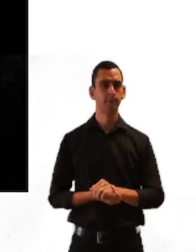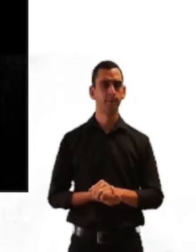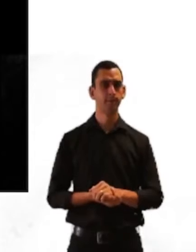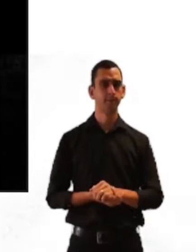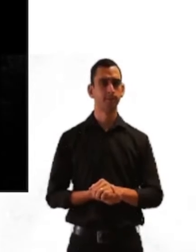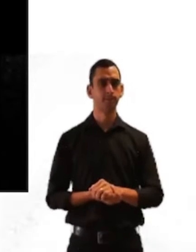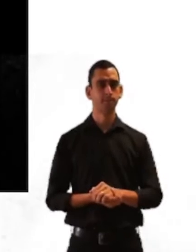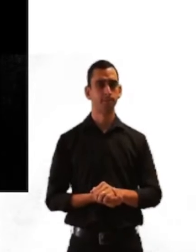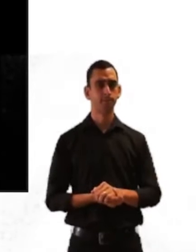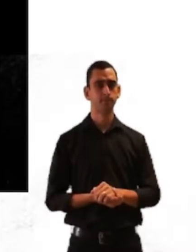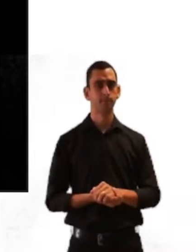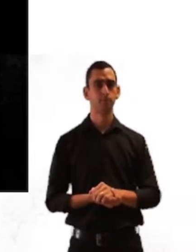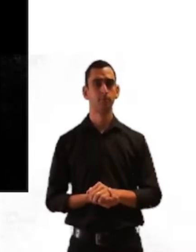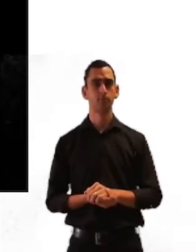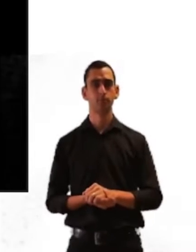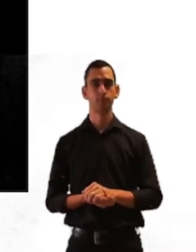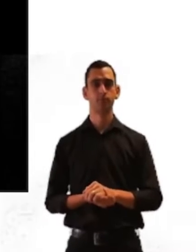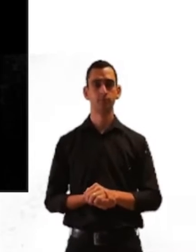do.